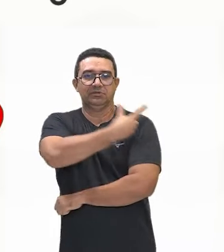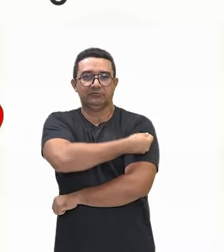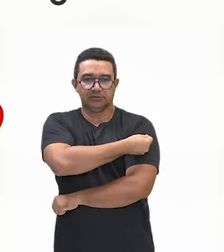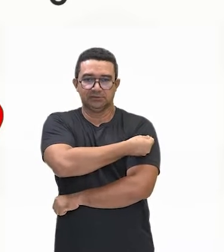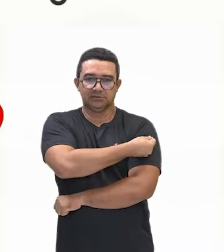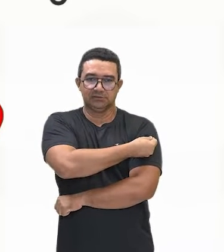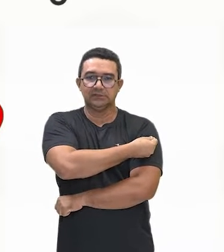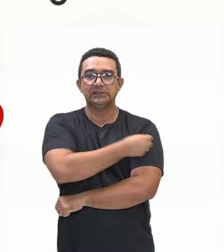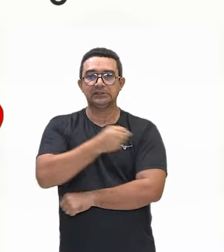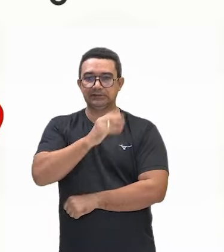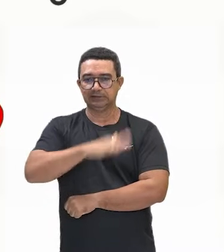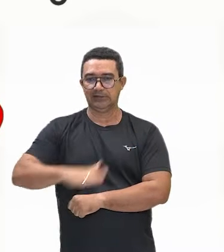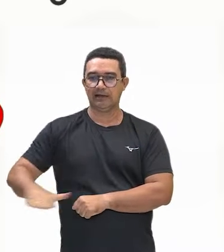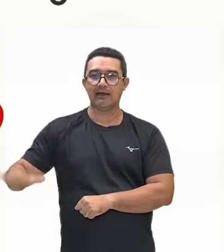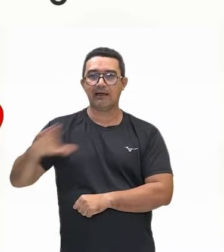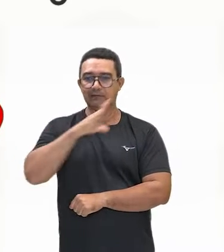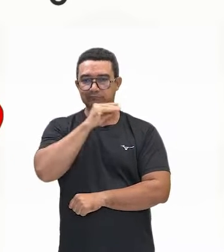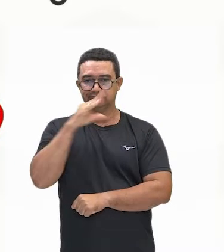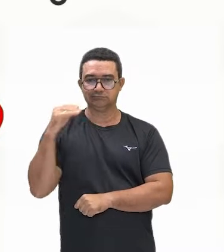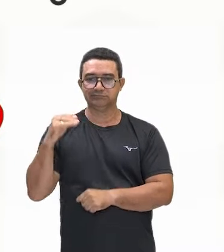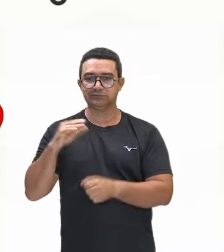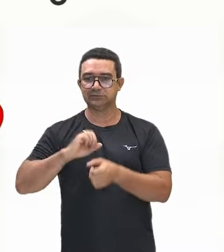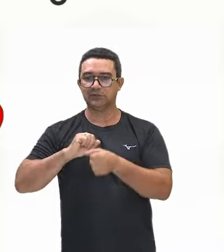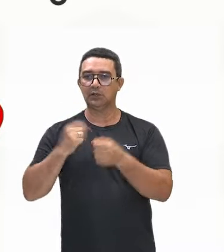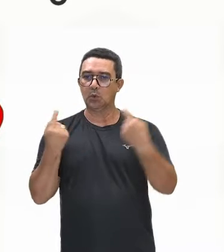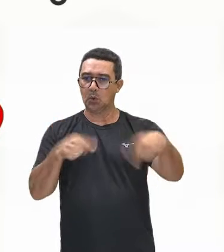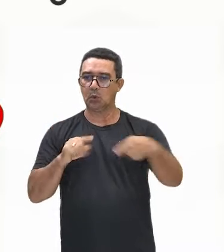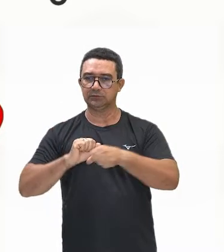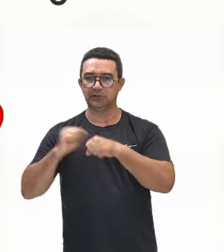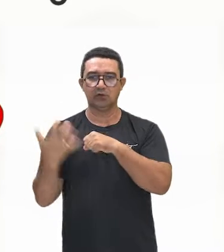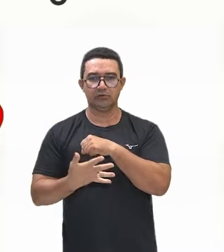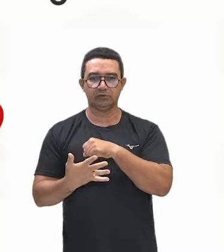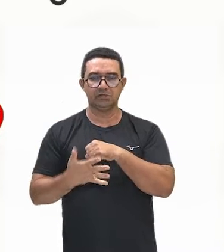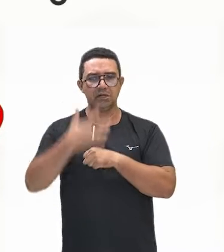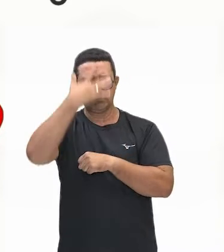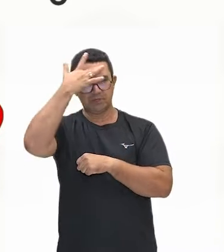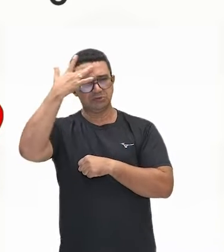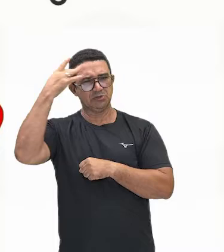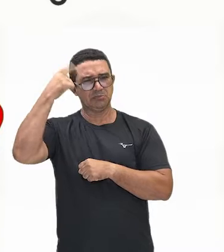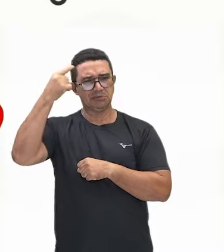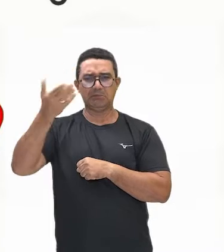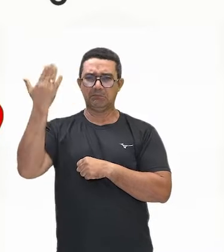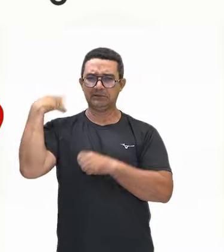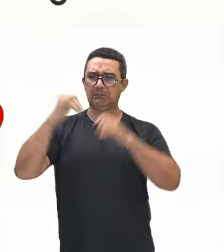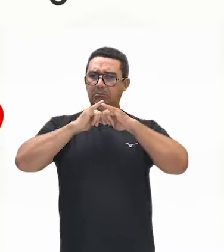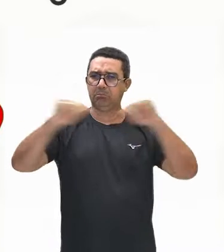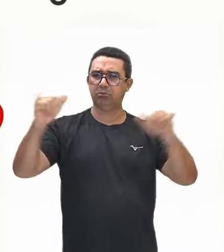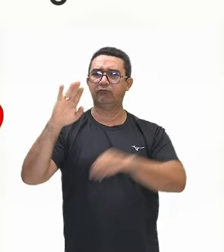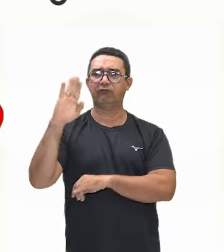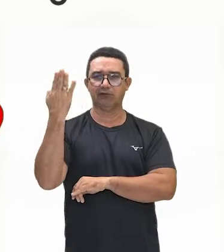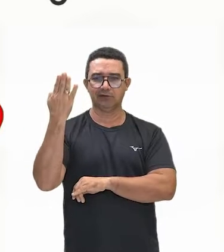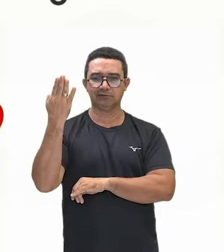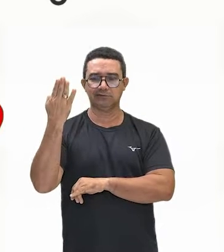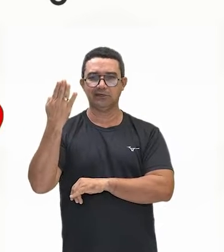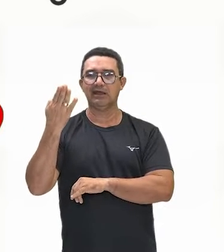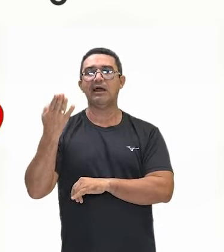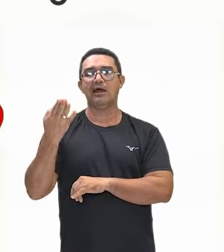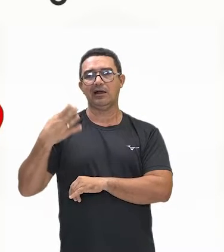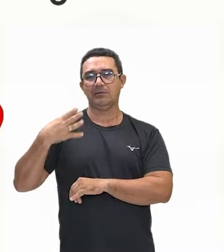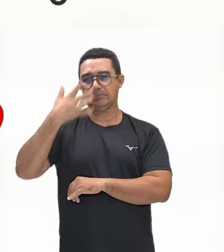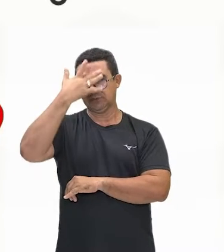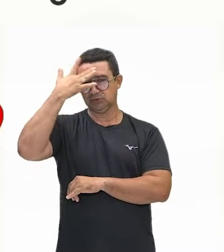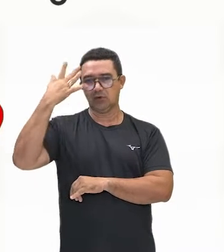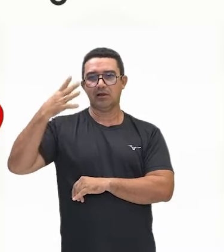falavam, uma fake news, obviamente, dizendo que o leite materno substituiria o Covid, a vacina